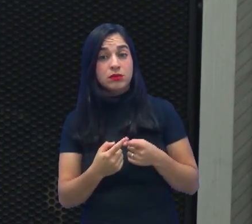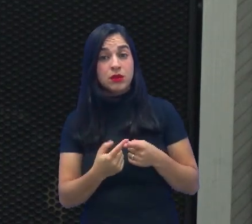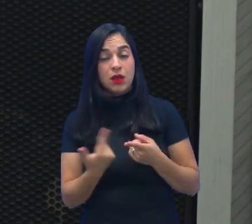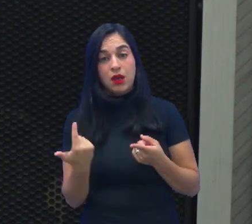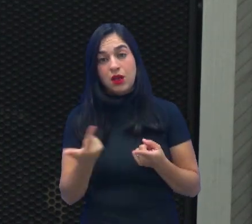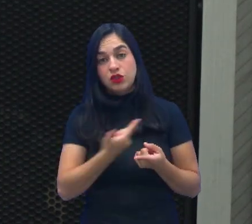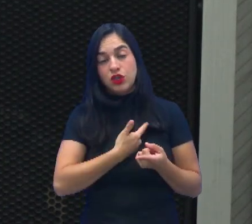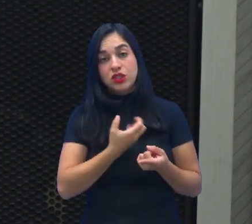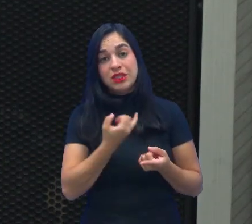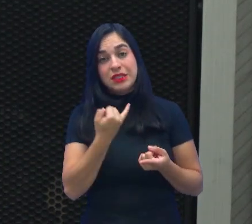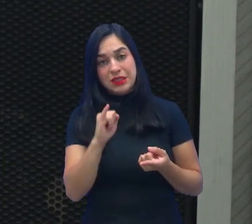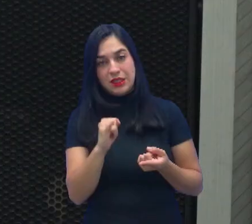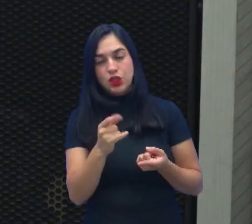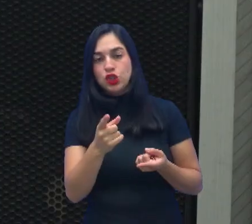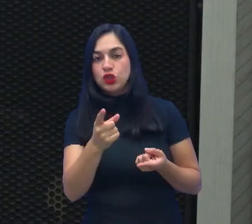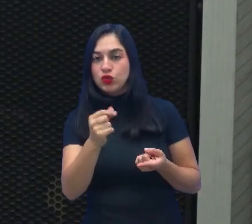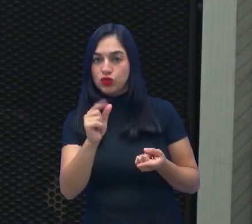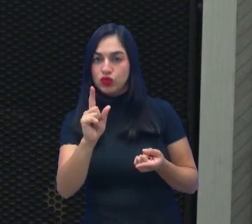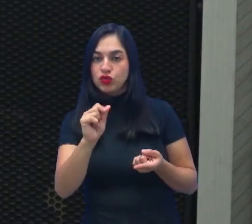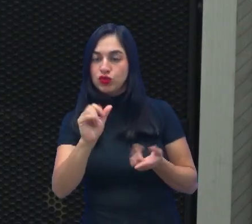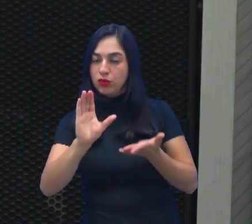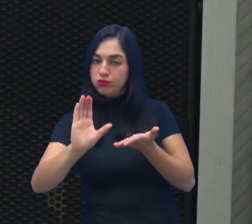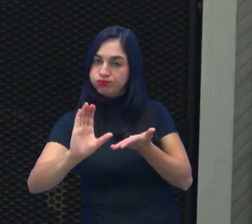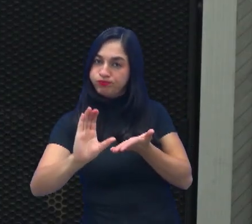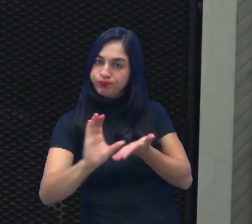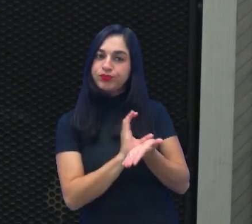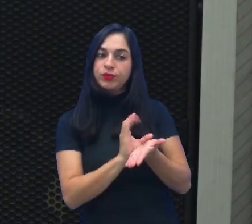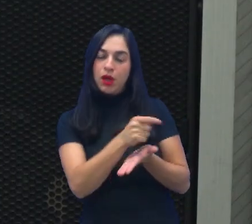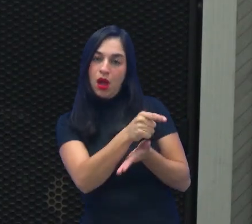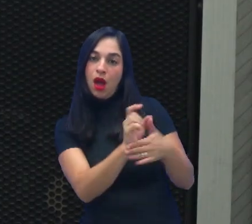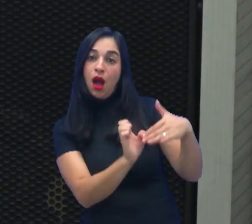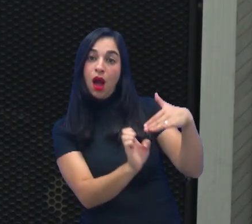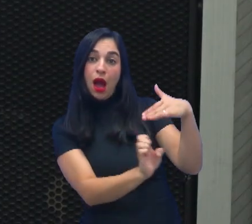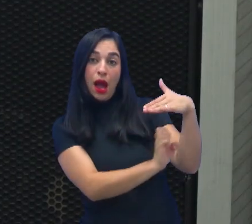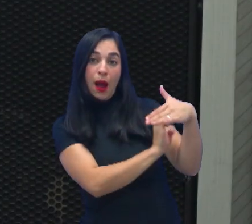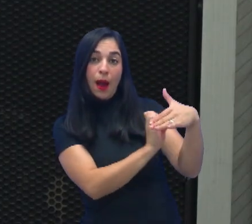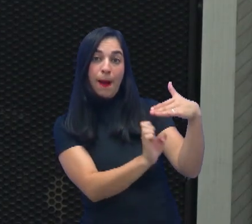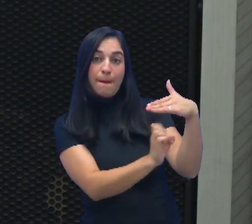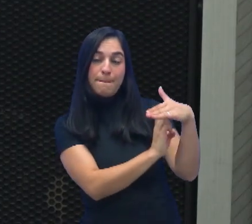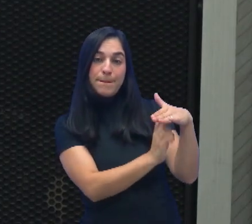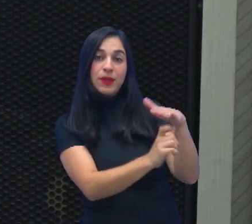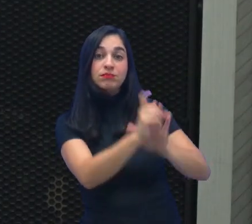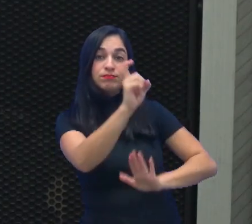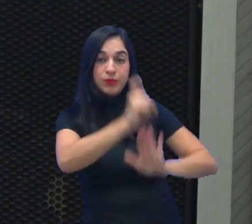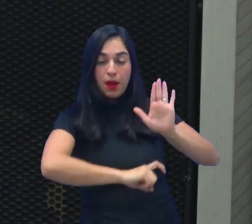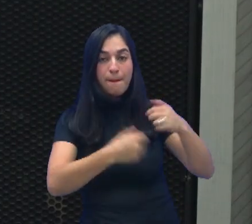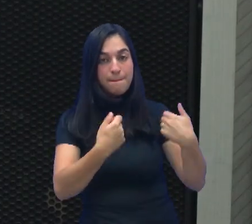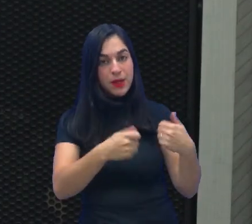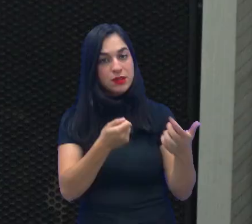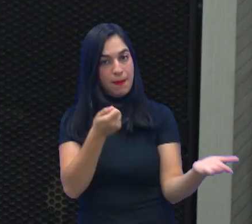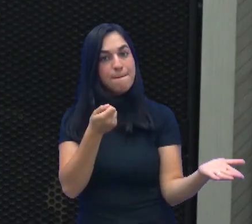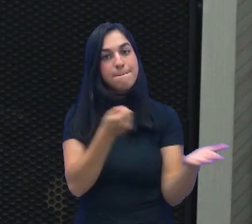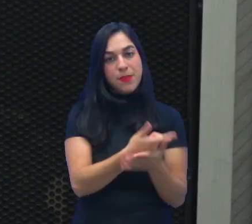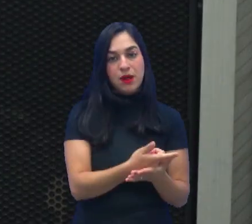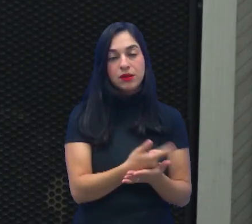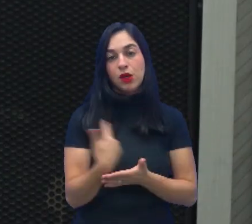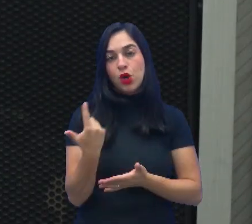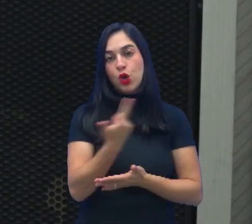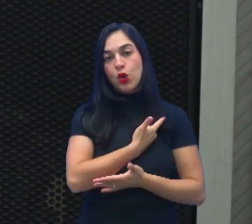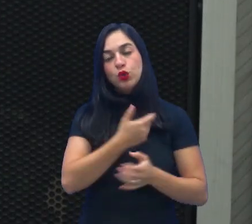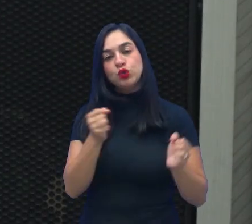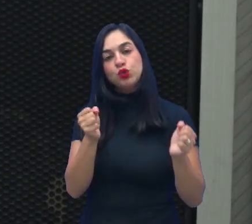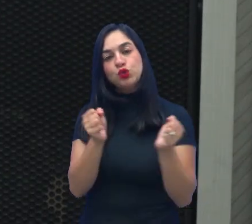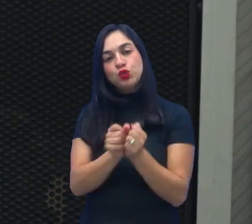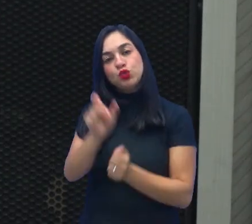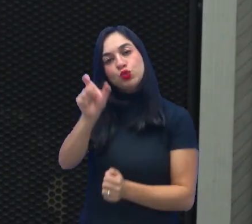Se tem o dinheiro, né, que a empresa tem que ser penalizada, Nós e o prefeito pode fazer aquela